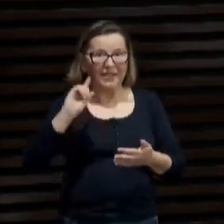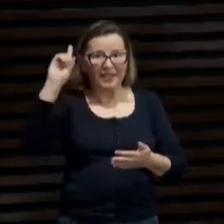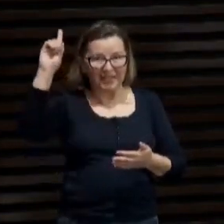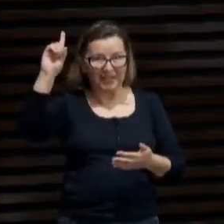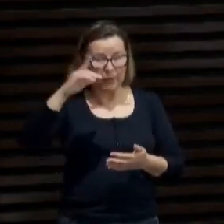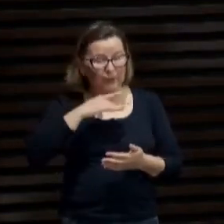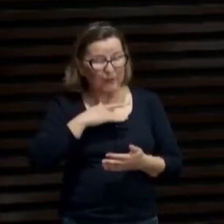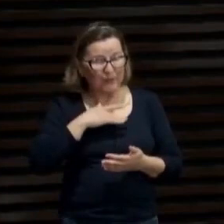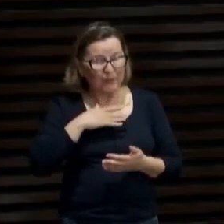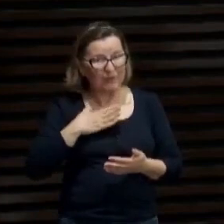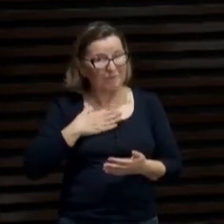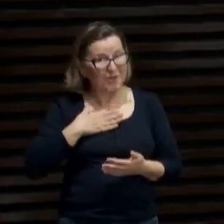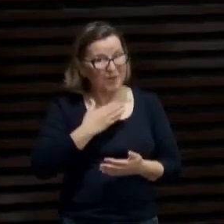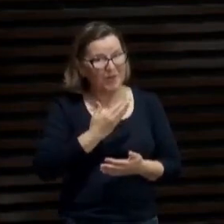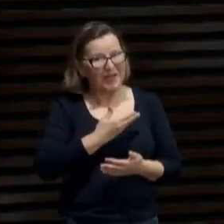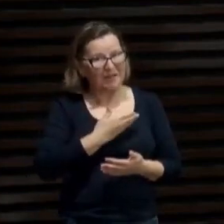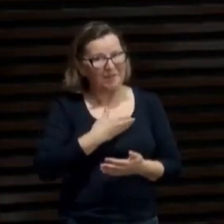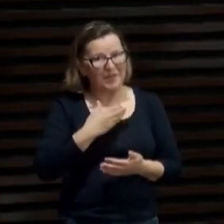ele estava sentindo tristeza, sim.